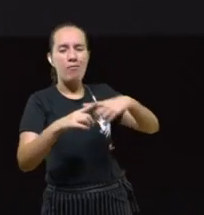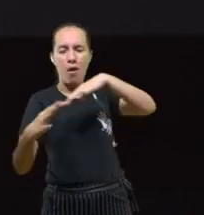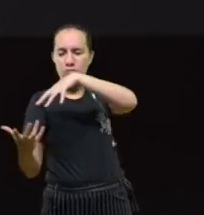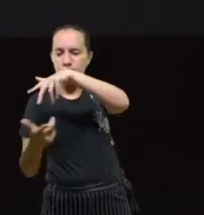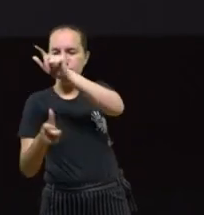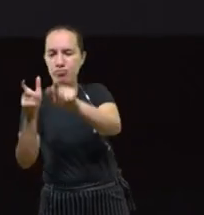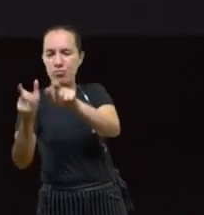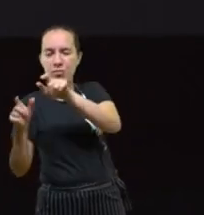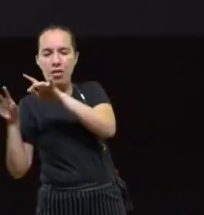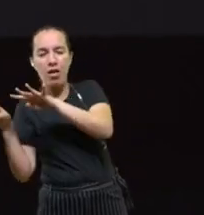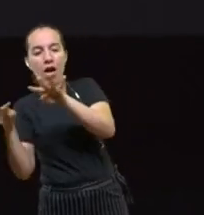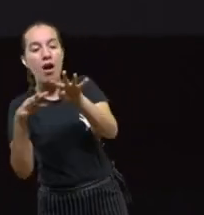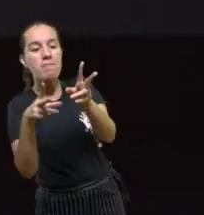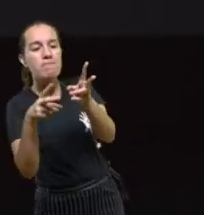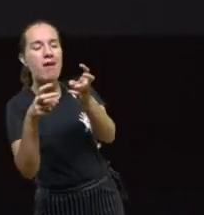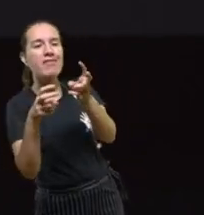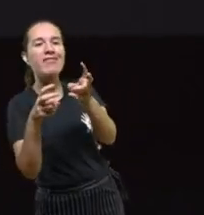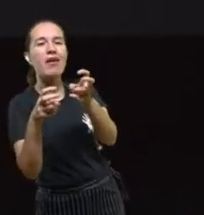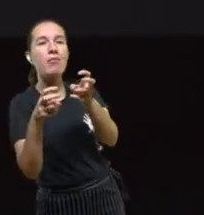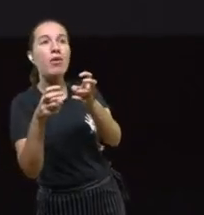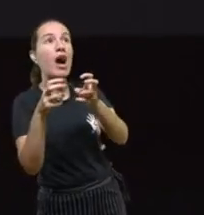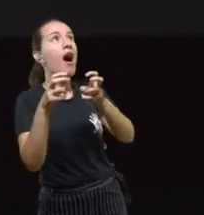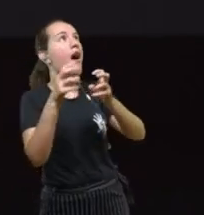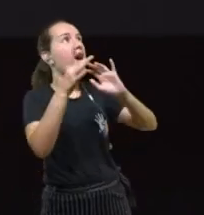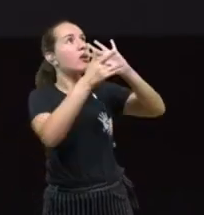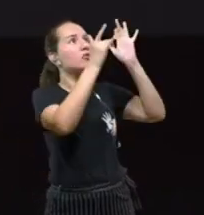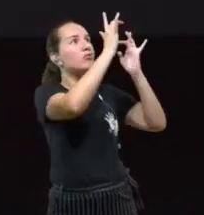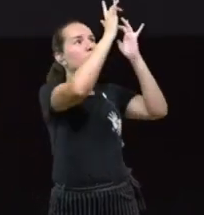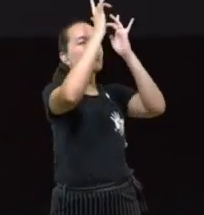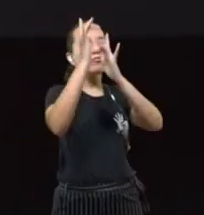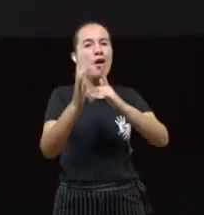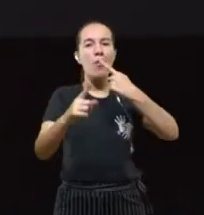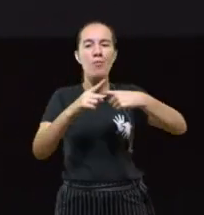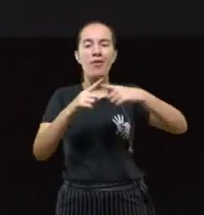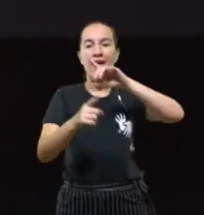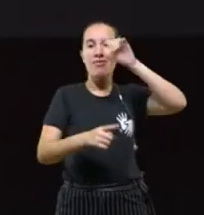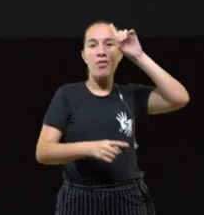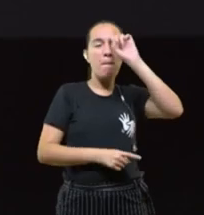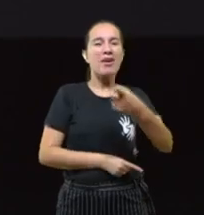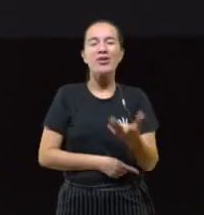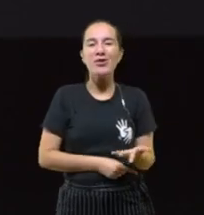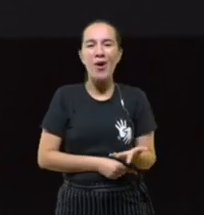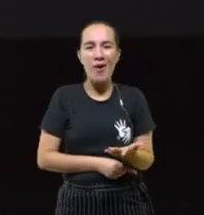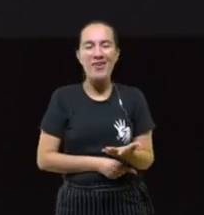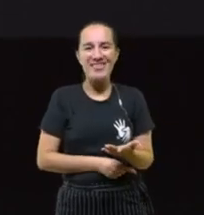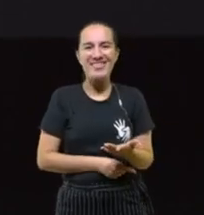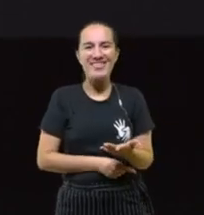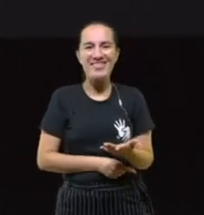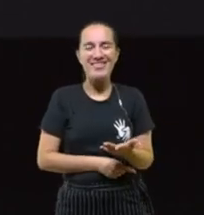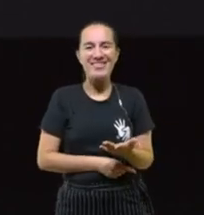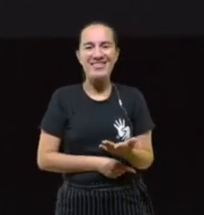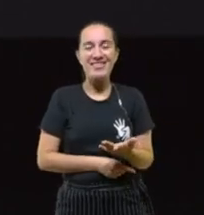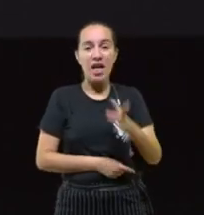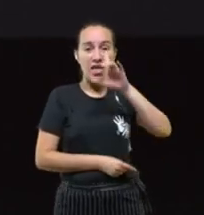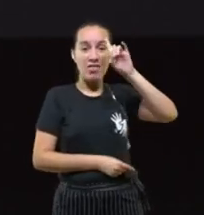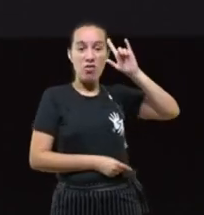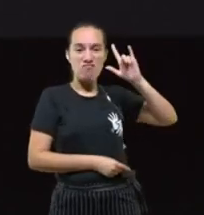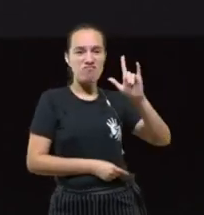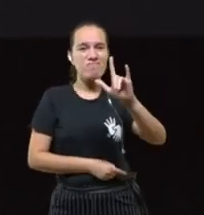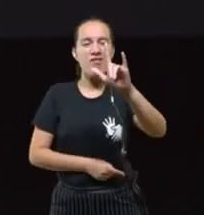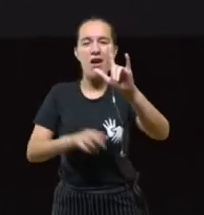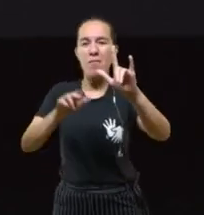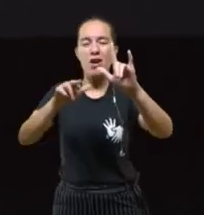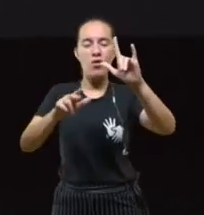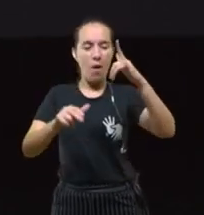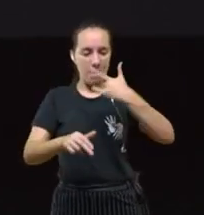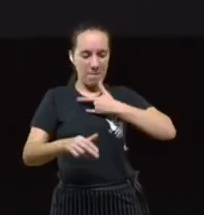e os amaste como igualmente me amaste.